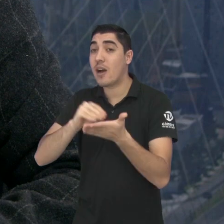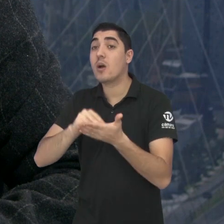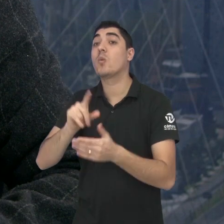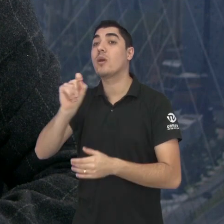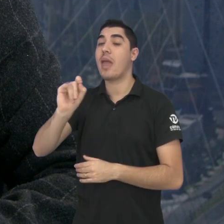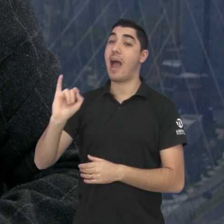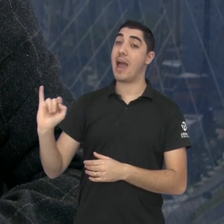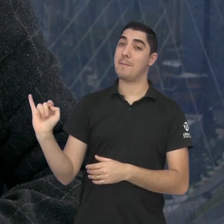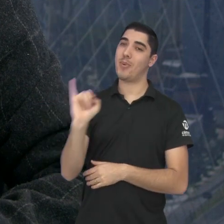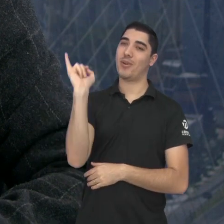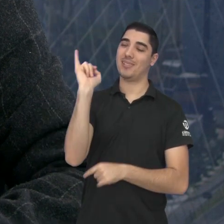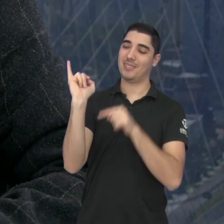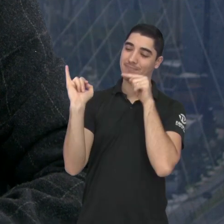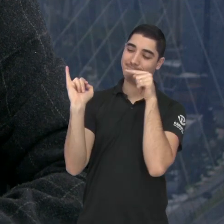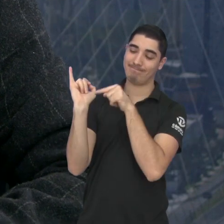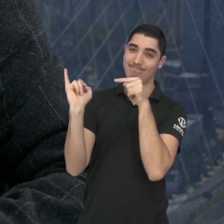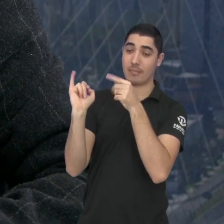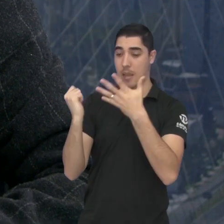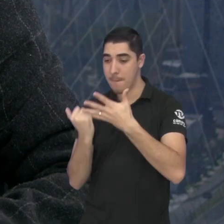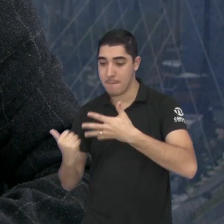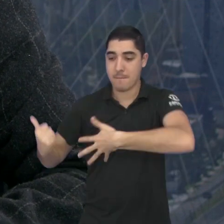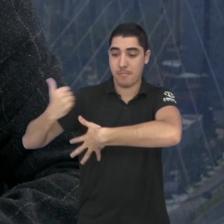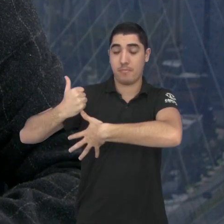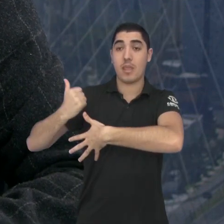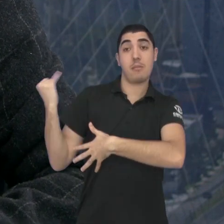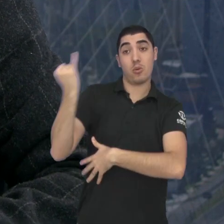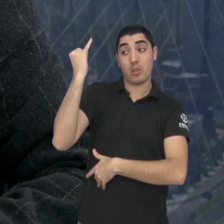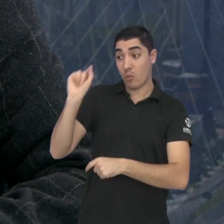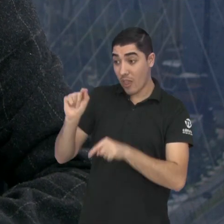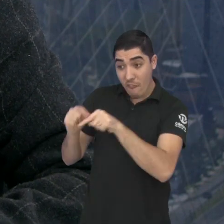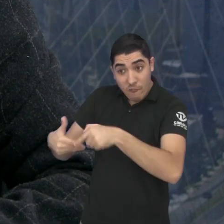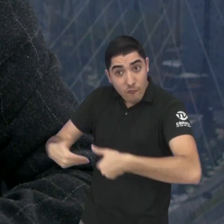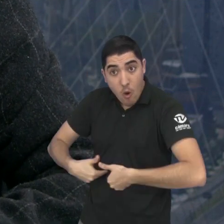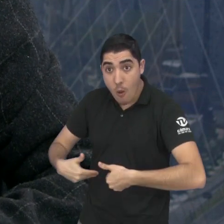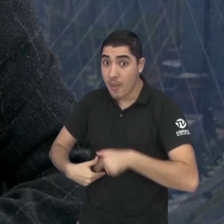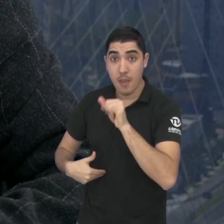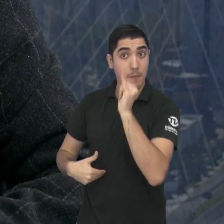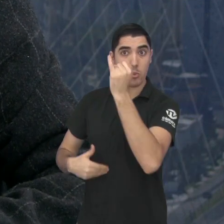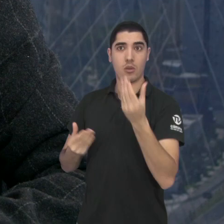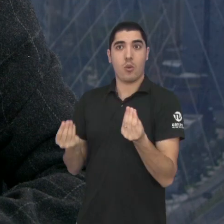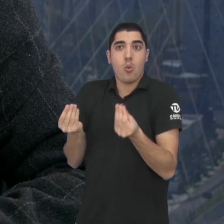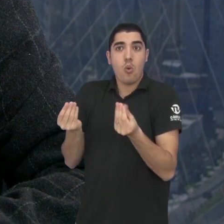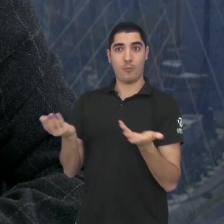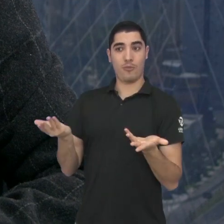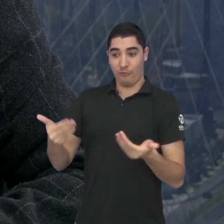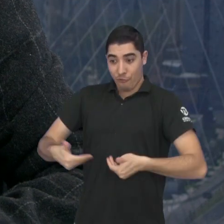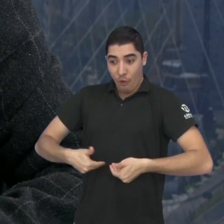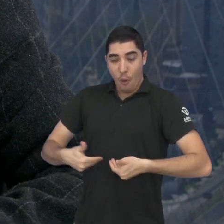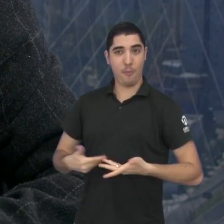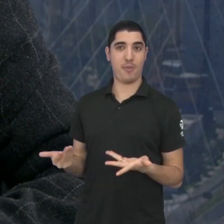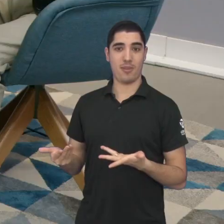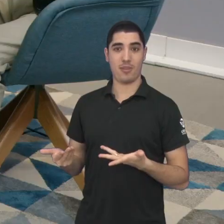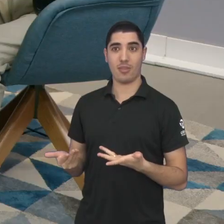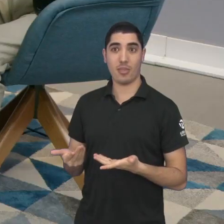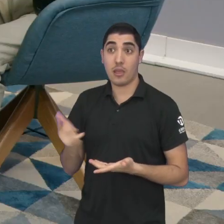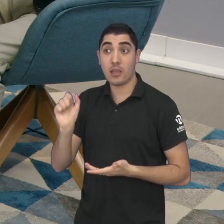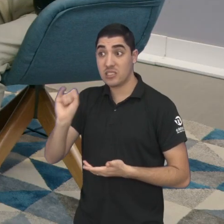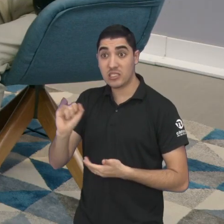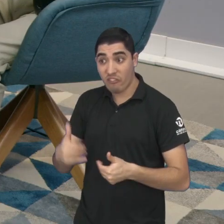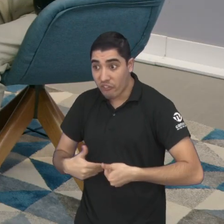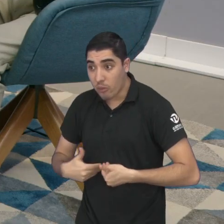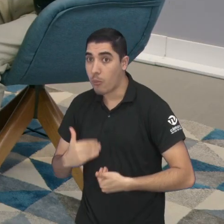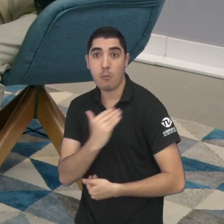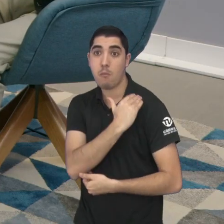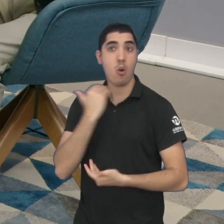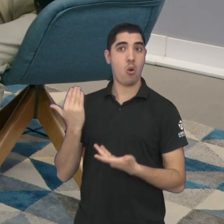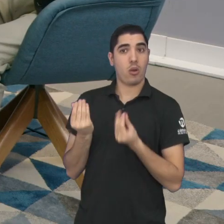isso que é importante. Você priorizar a fome. Porque a fome, gente, morre. Não dá para esperar. Não dá para esperar.